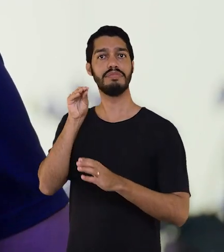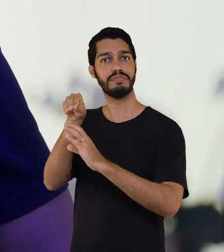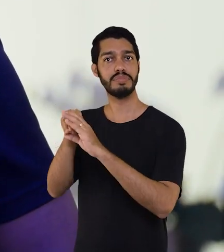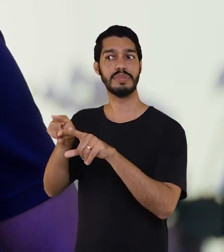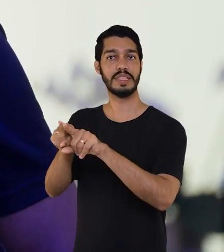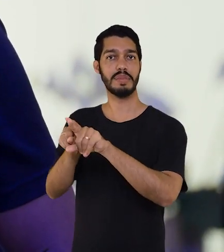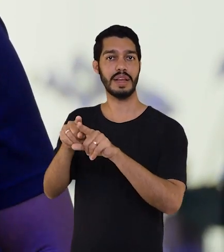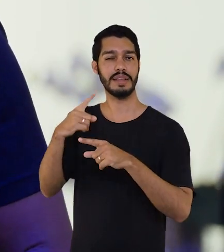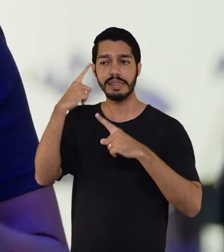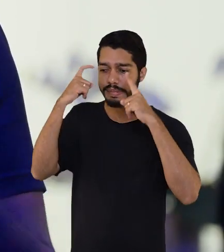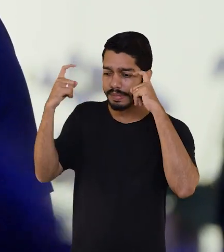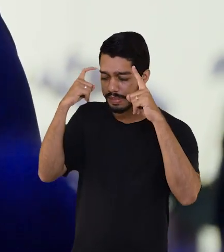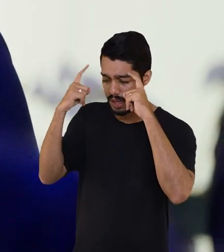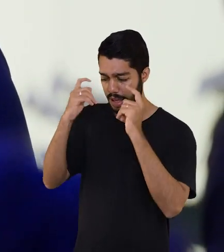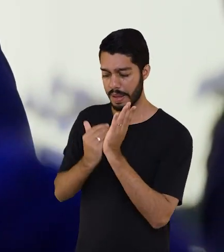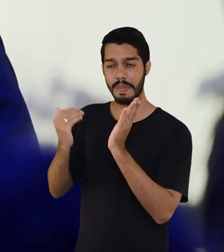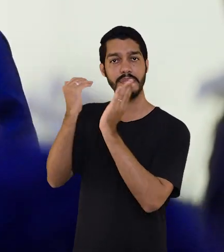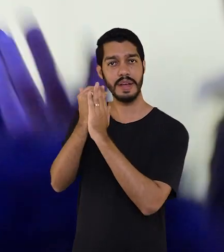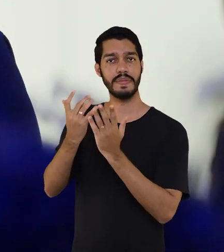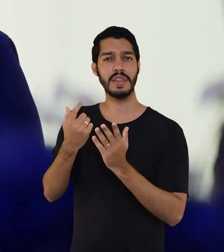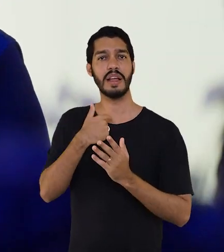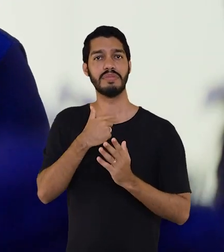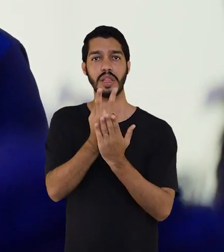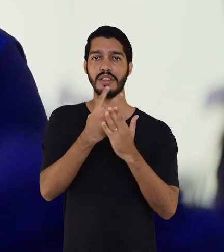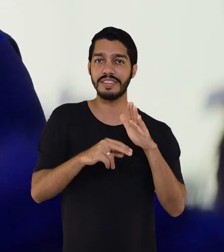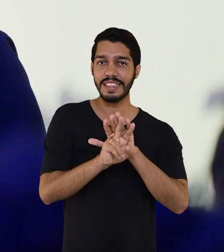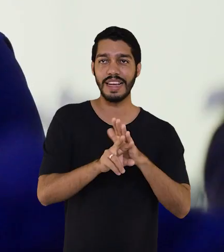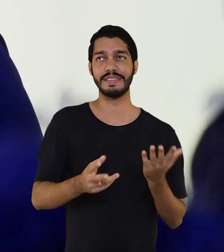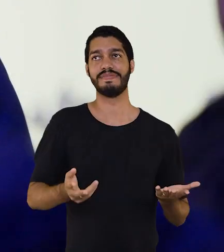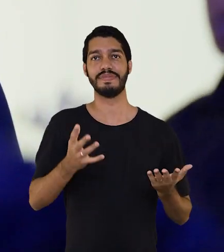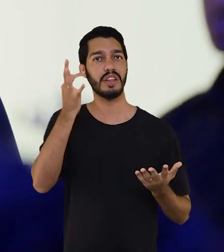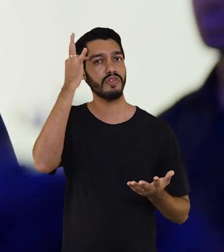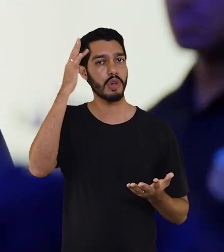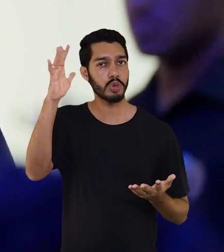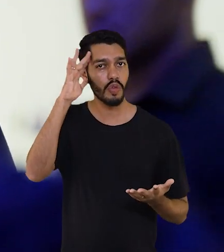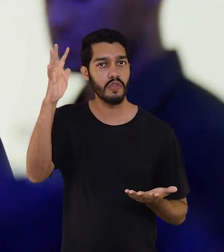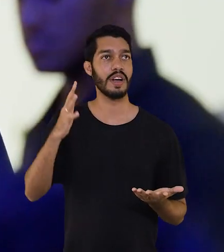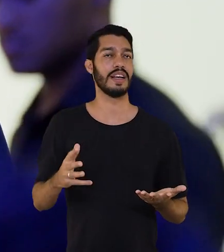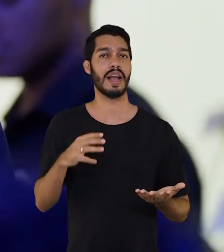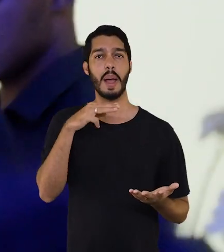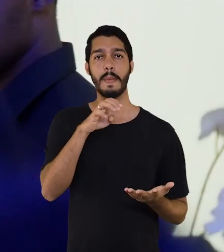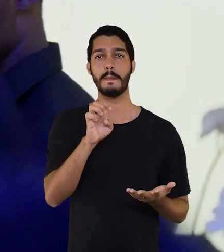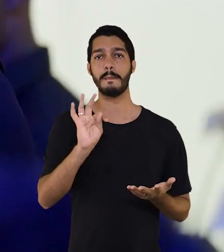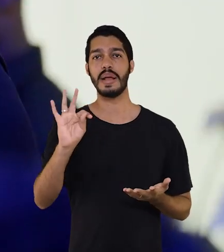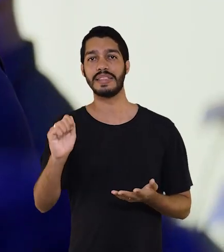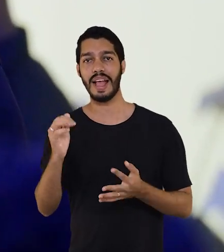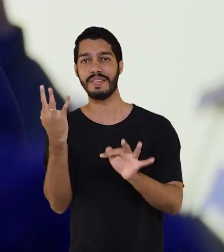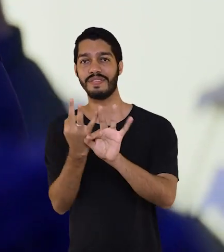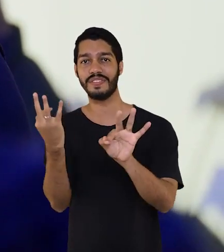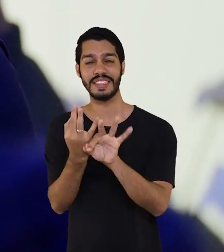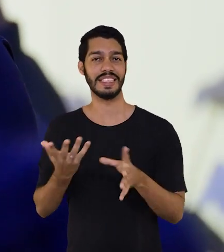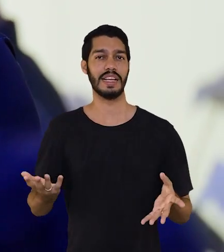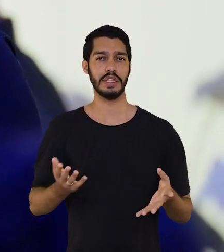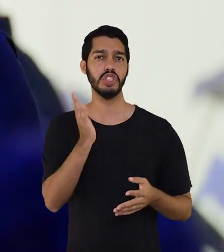potencializar as ideias. E eu pego design, pego filosofia, metafísica, para entender